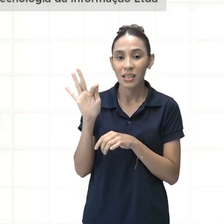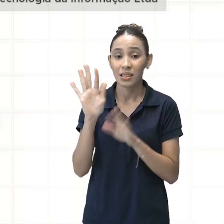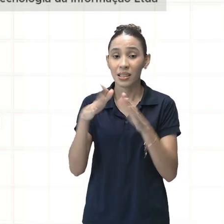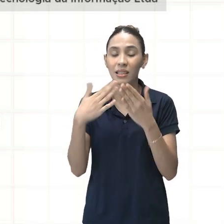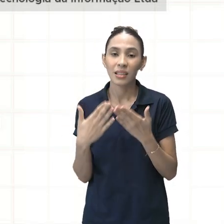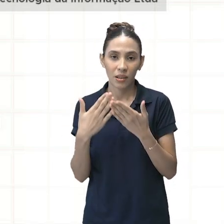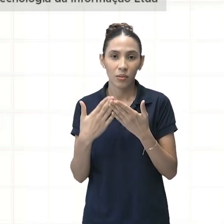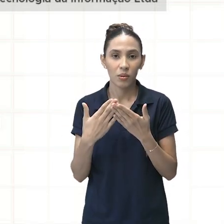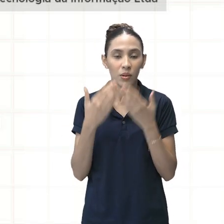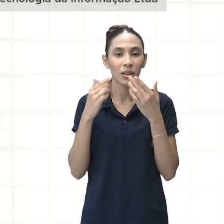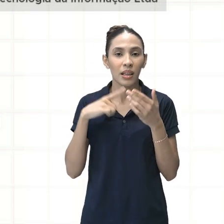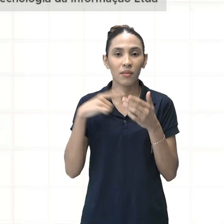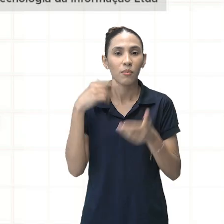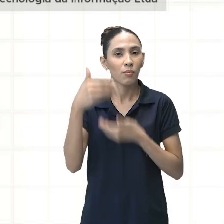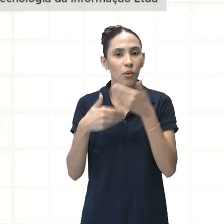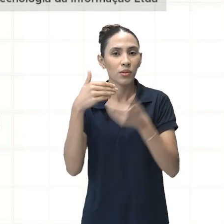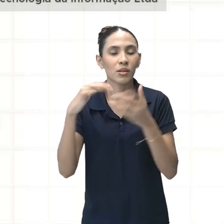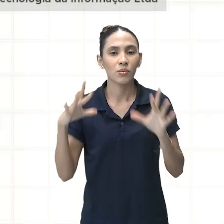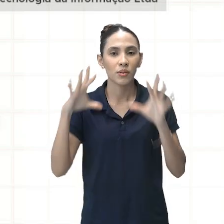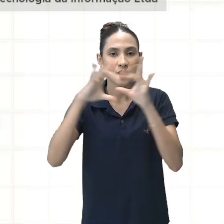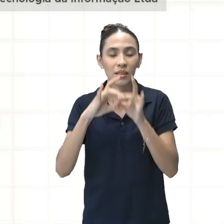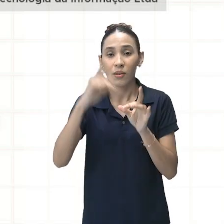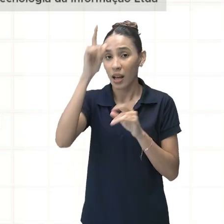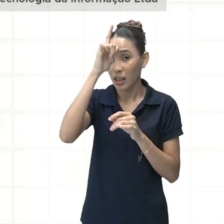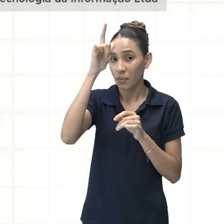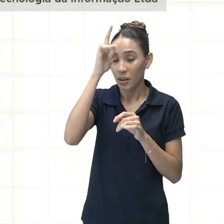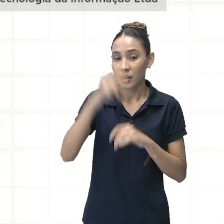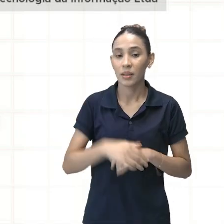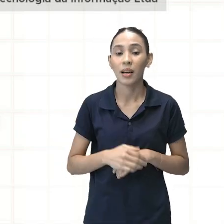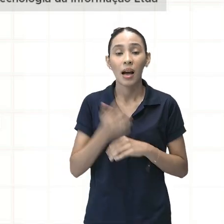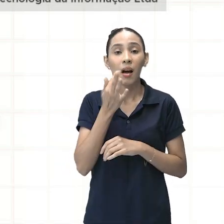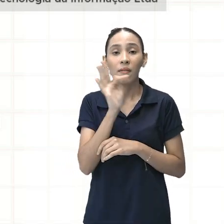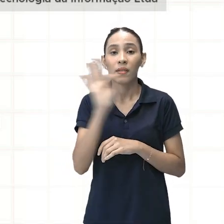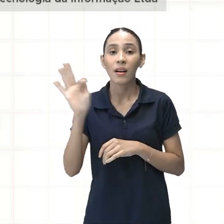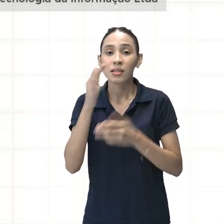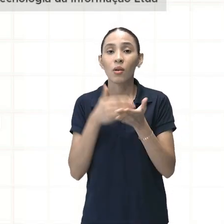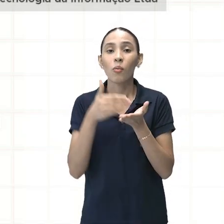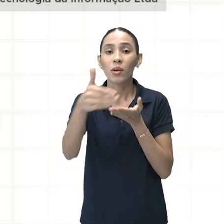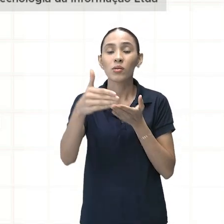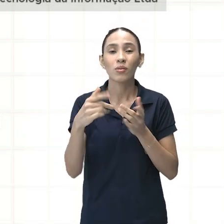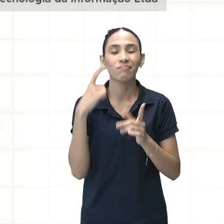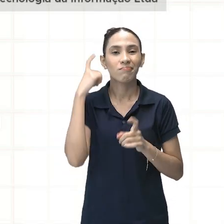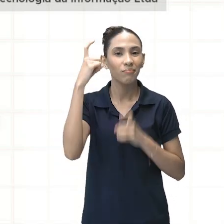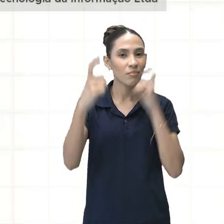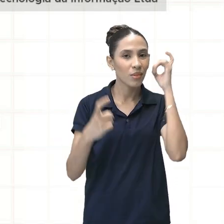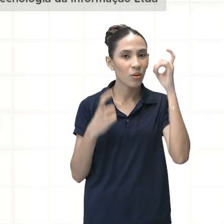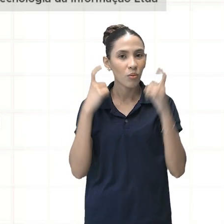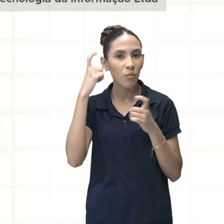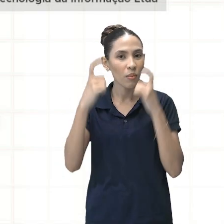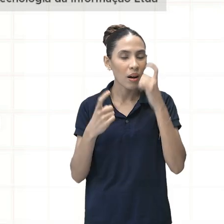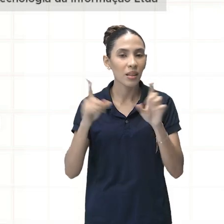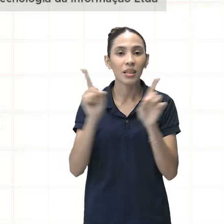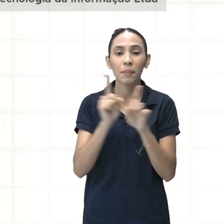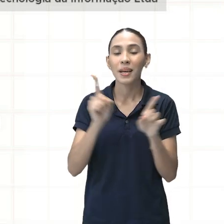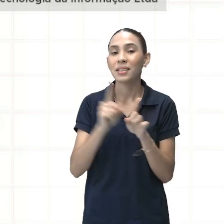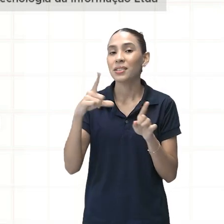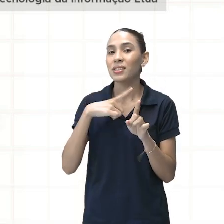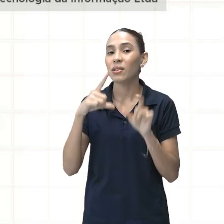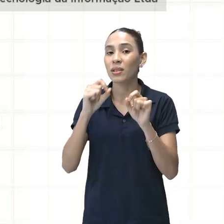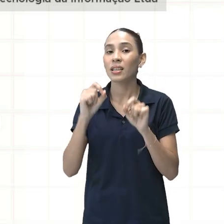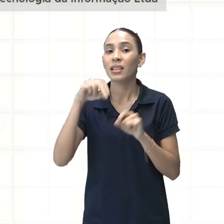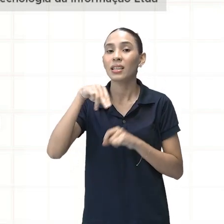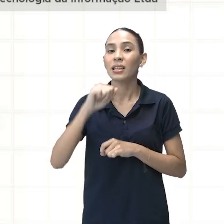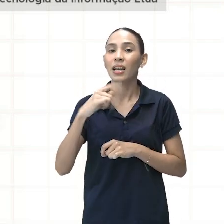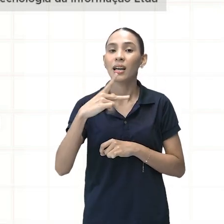Então, quando houve esse processo de unificação da Alemanha, a França começou a ficar preocupada. E também tinha a questão de